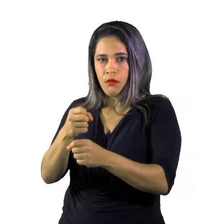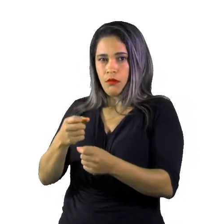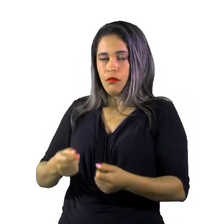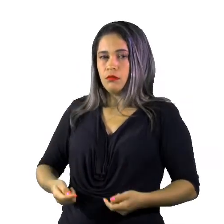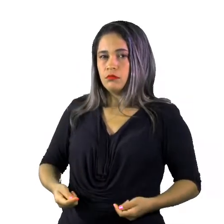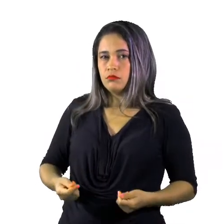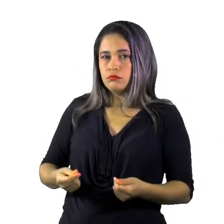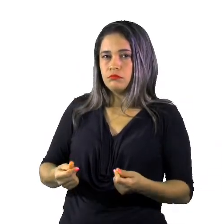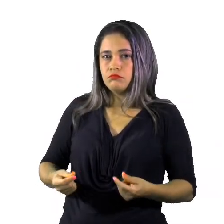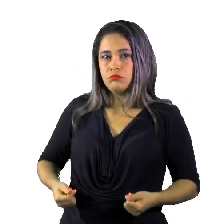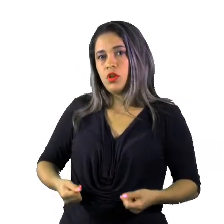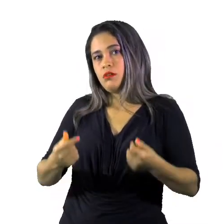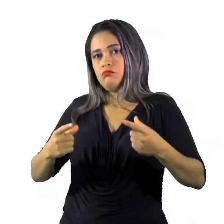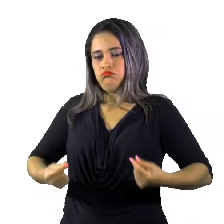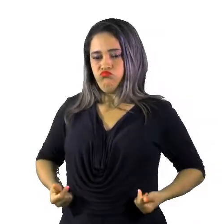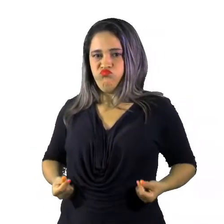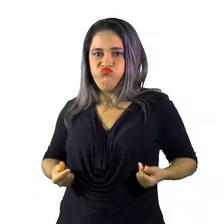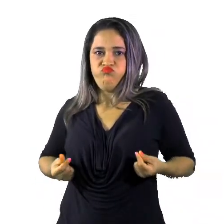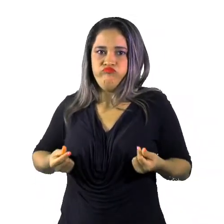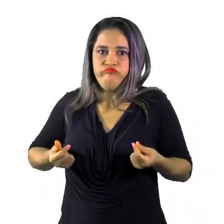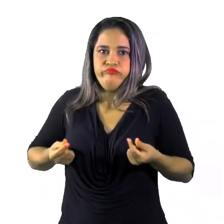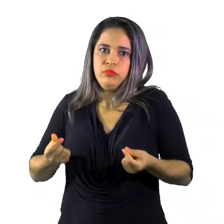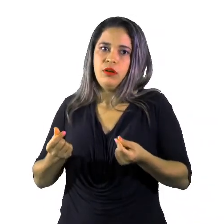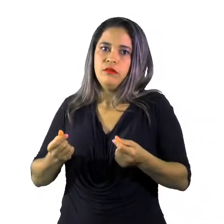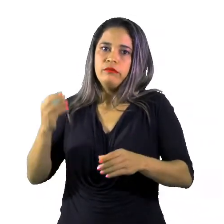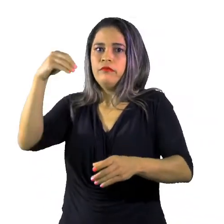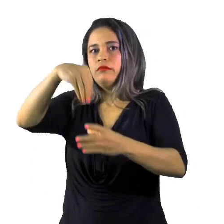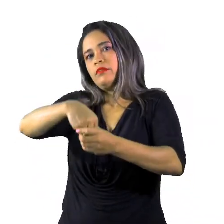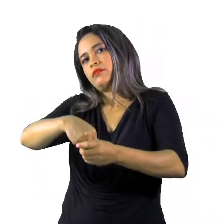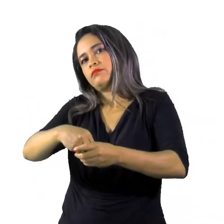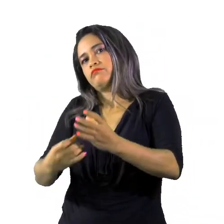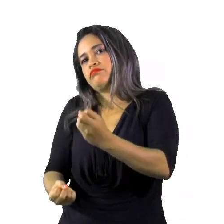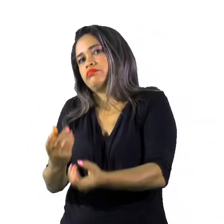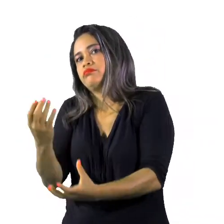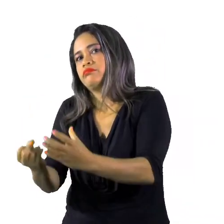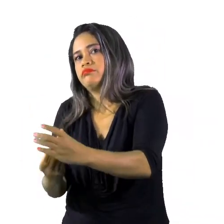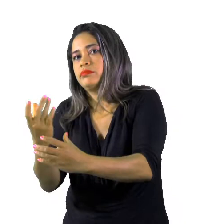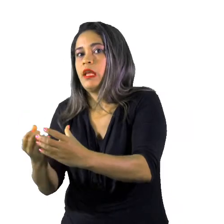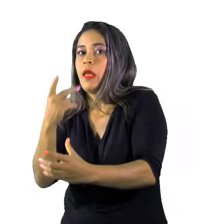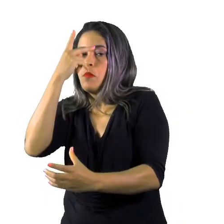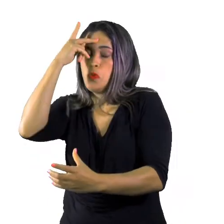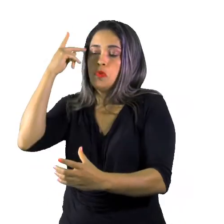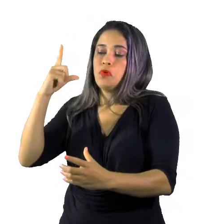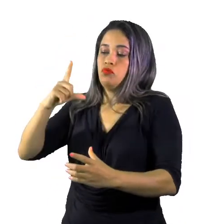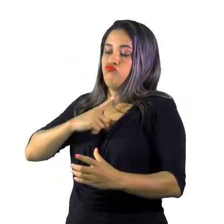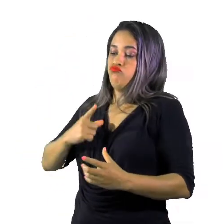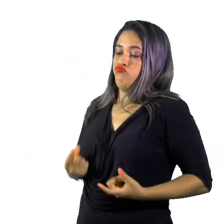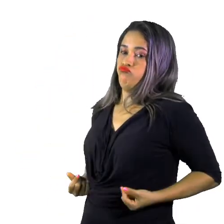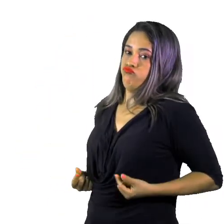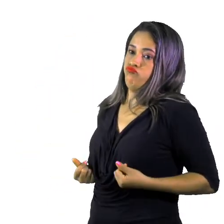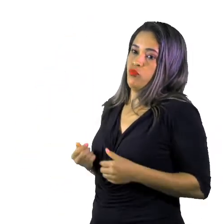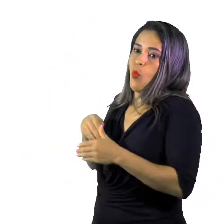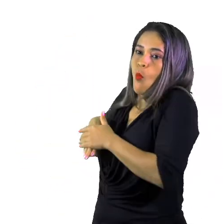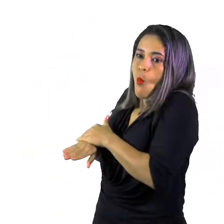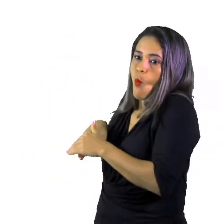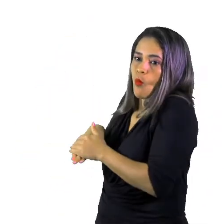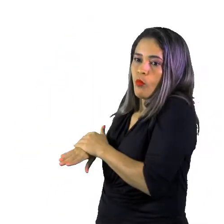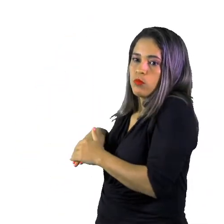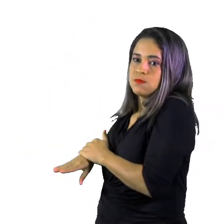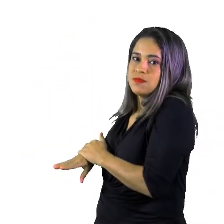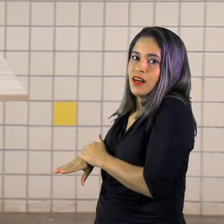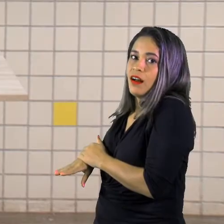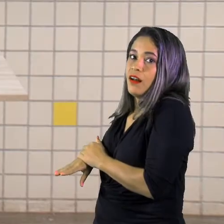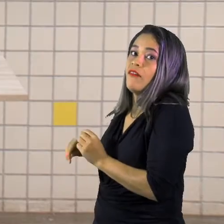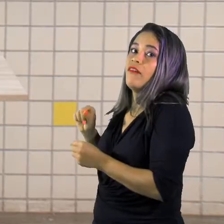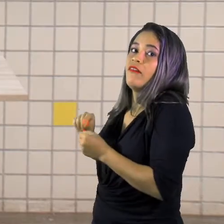da burguesia nos meios de produção. Então, quem tinha o capital acumulado da época fez o